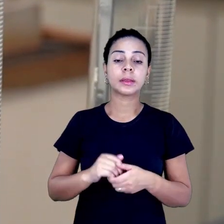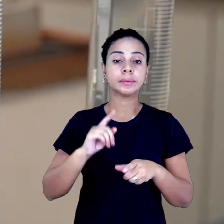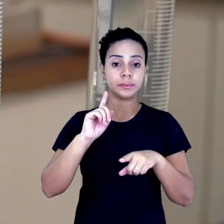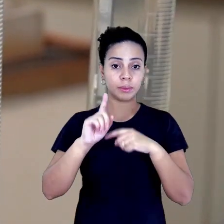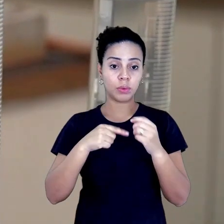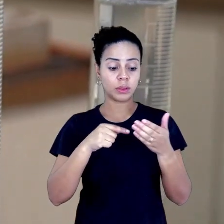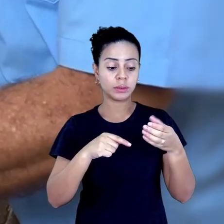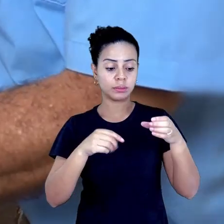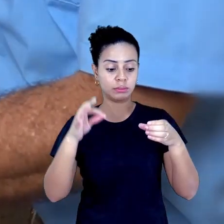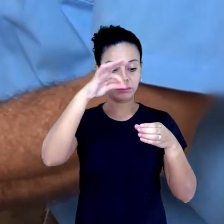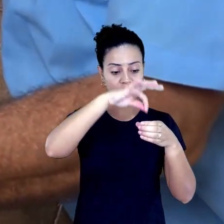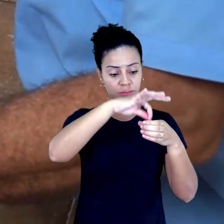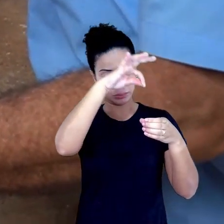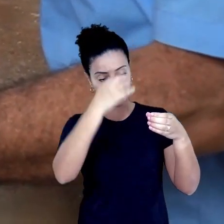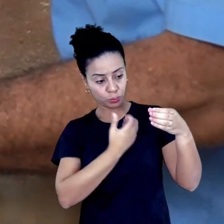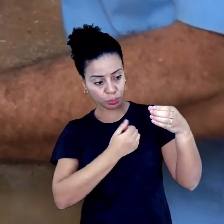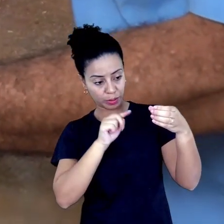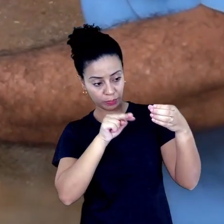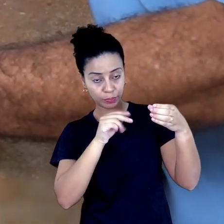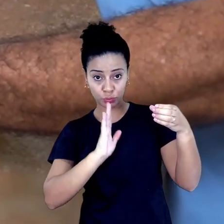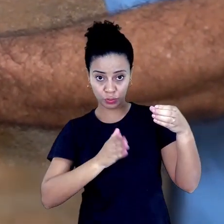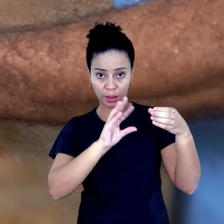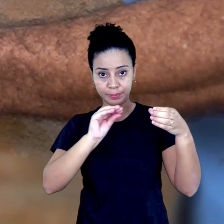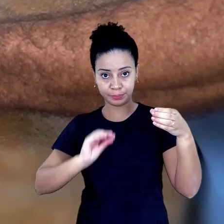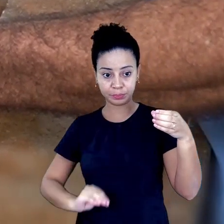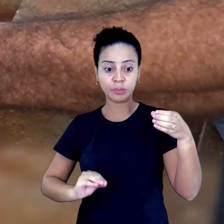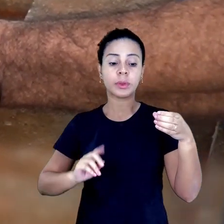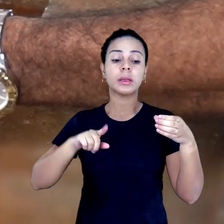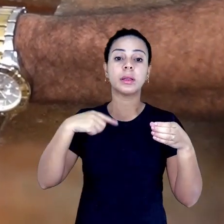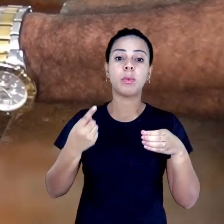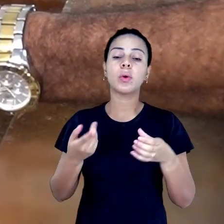Realizada a última leitura, verte-se o material da proveta na peneira de